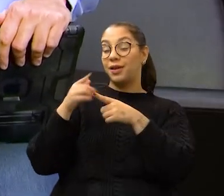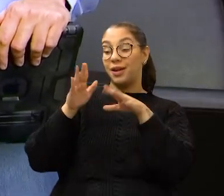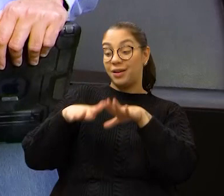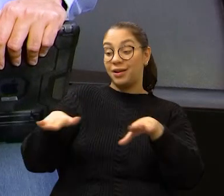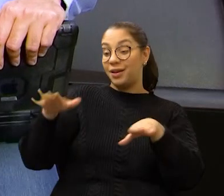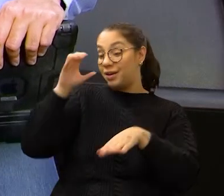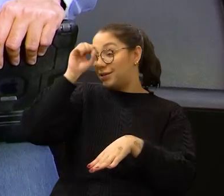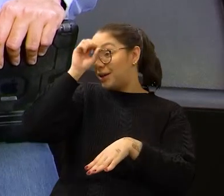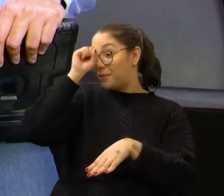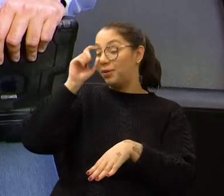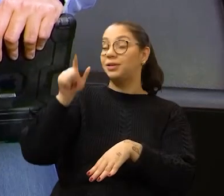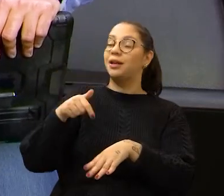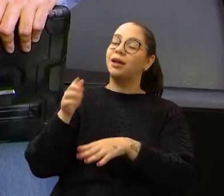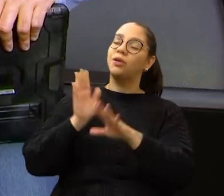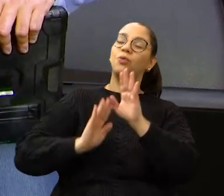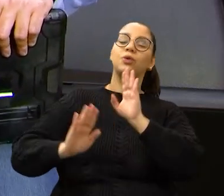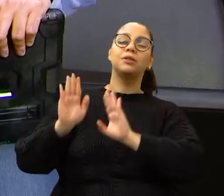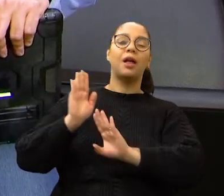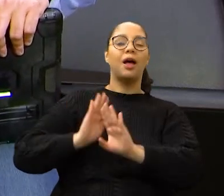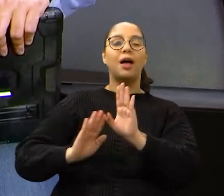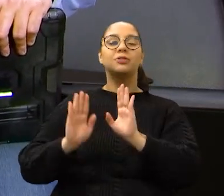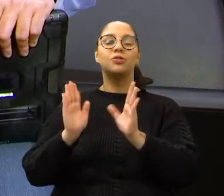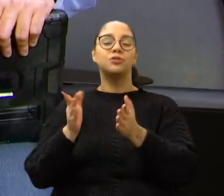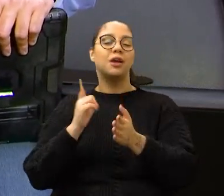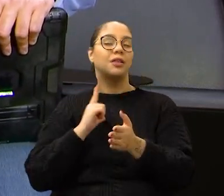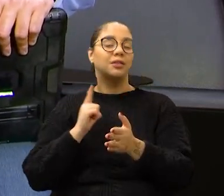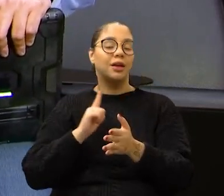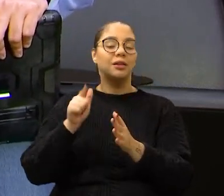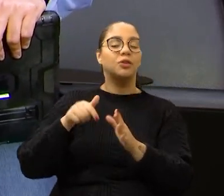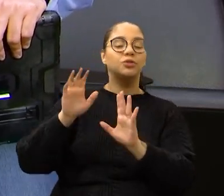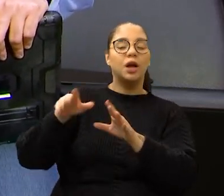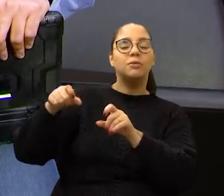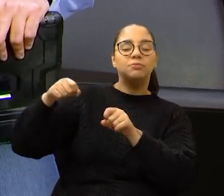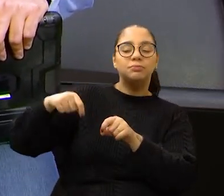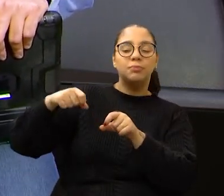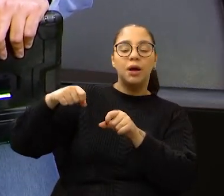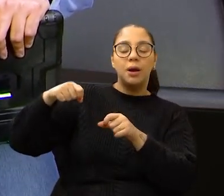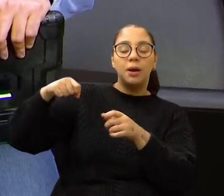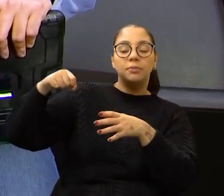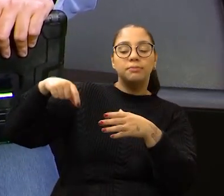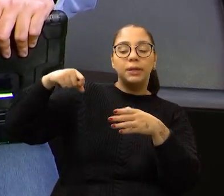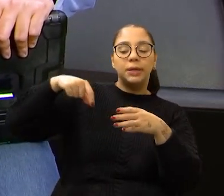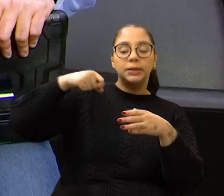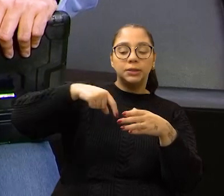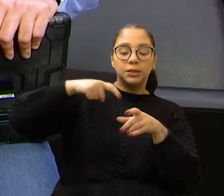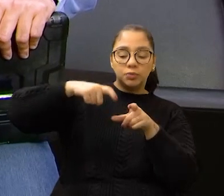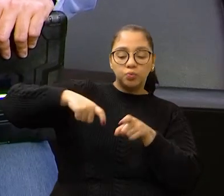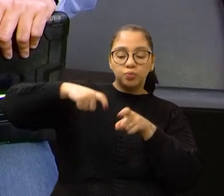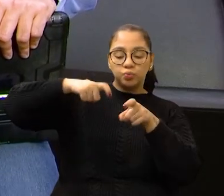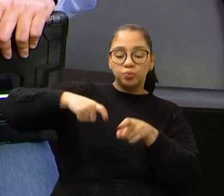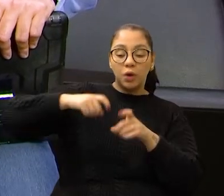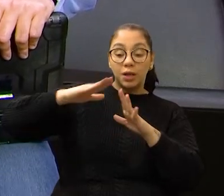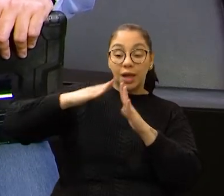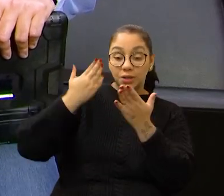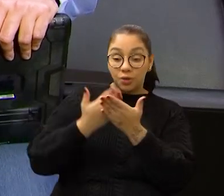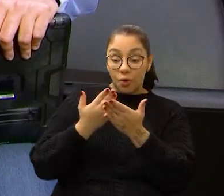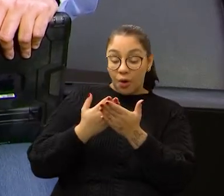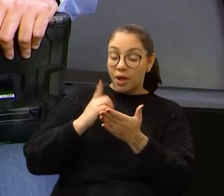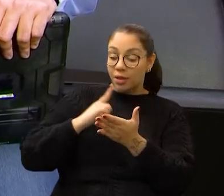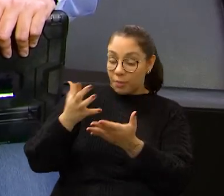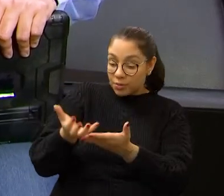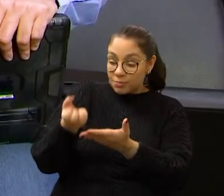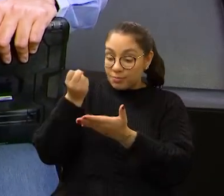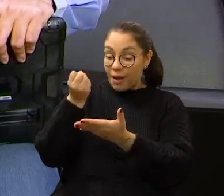crianças aprendem a ter este cuidado, então, a partir do momento que ela faz essa plantação na própria escola dela,